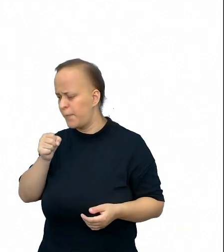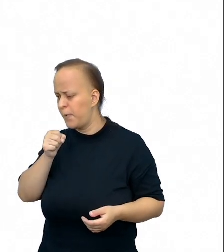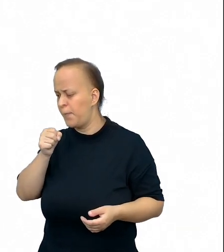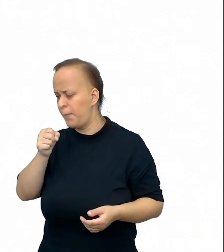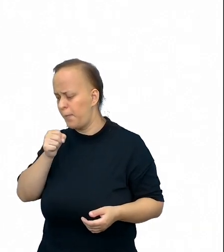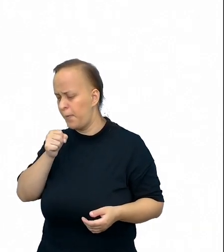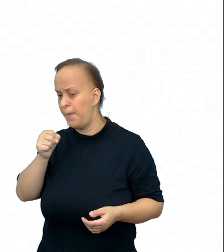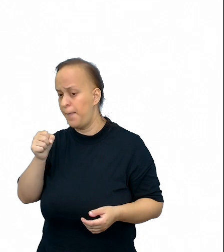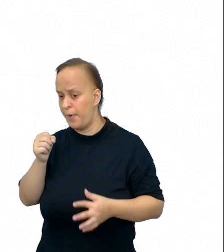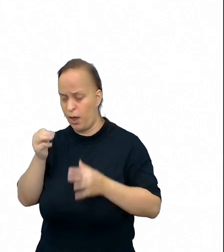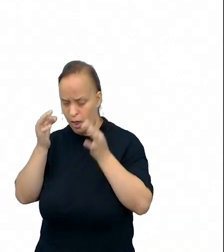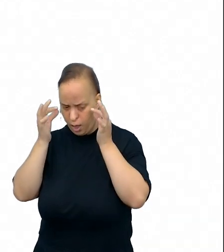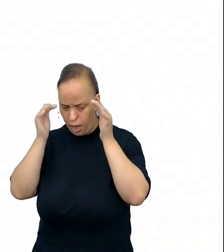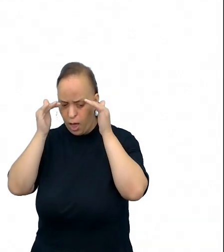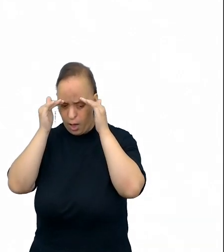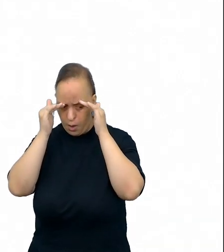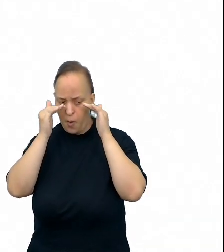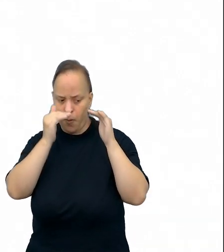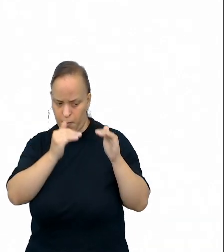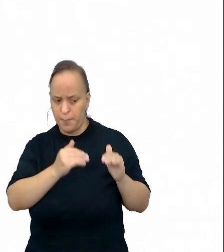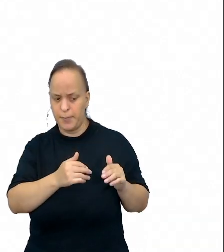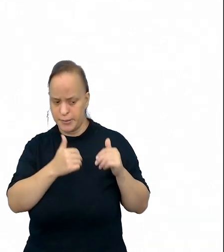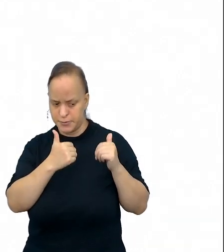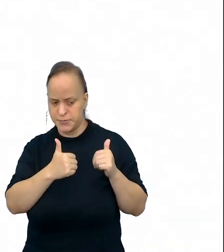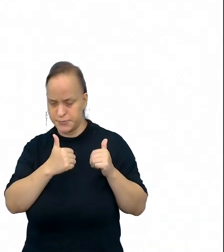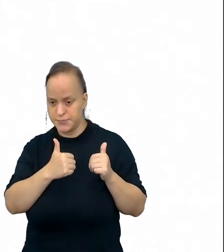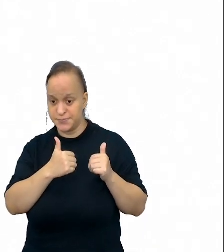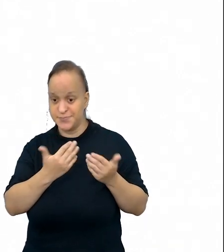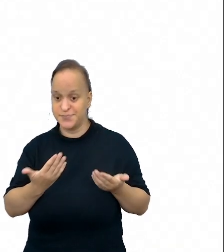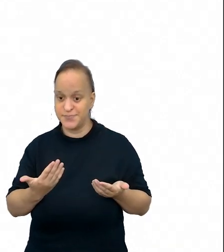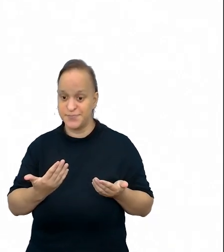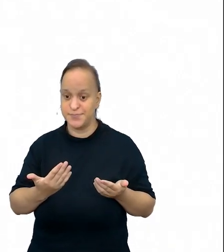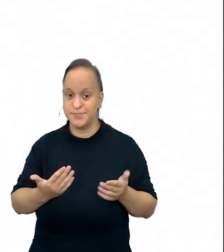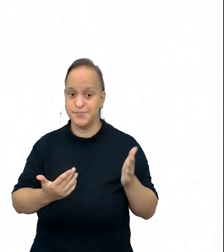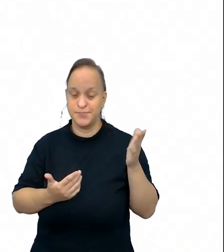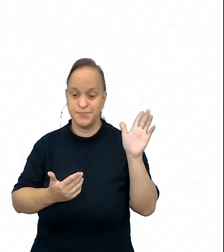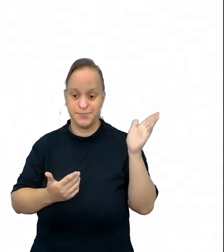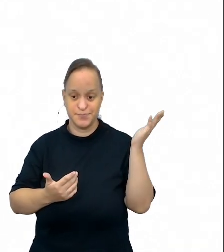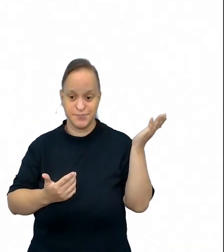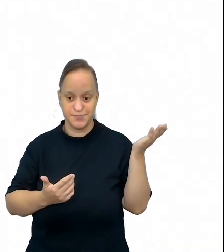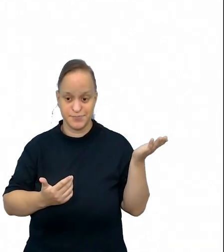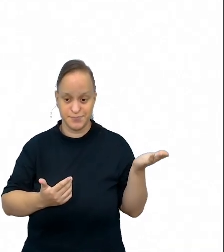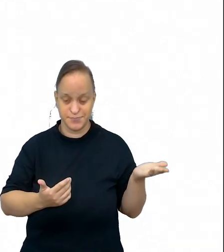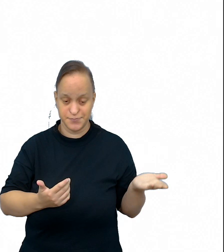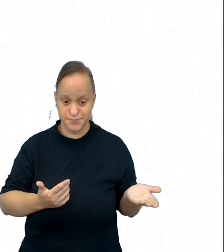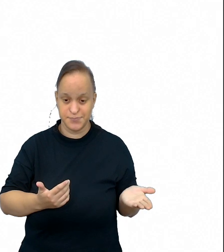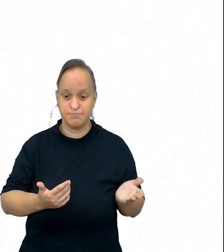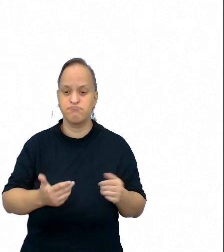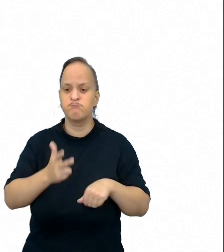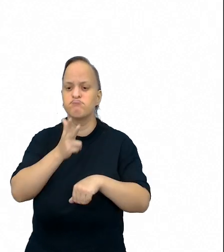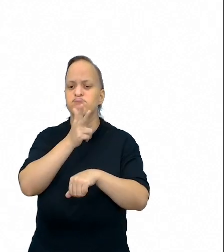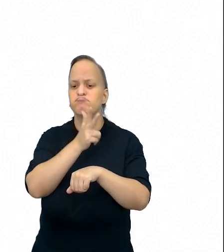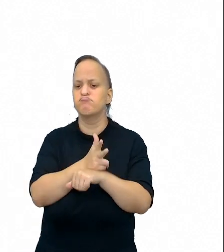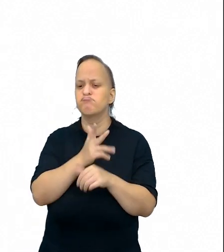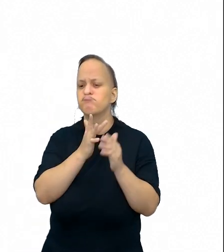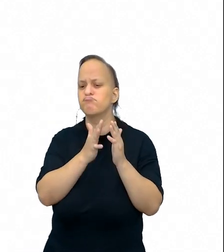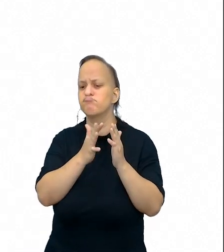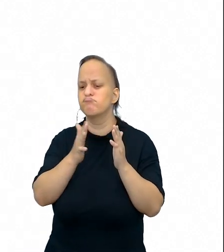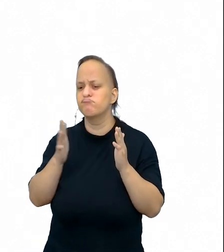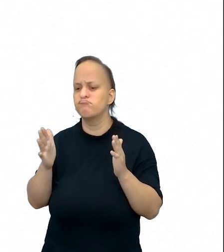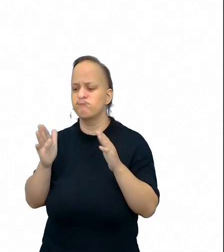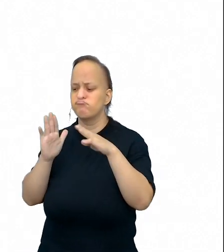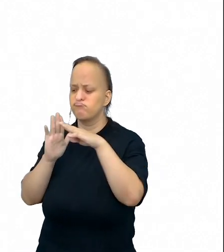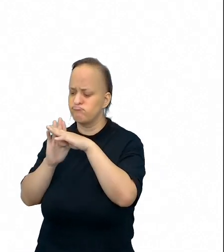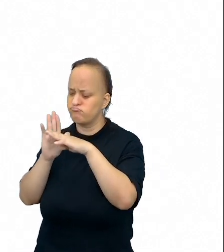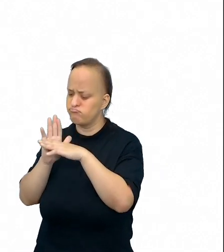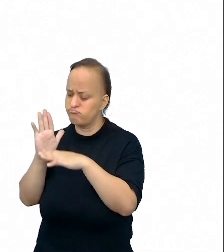as regras do debate e as opiniões dos outros. Aqui tem uma ideia, né, que vai ficar aqui no vídeo, sobre as regras de conduta,